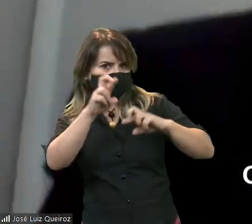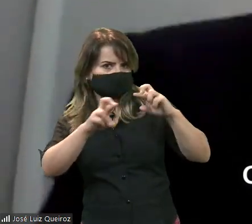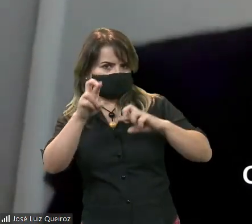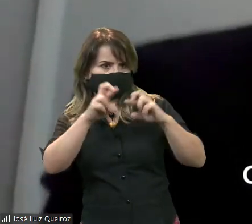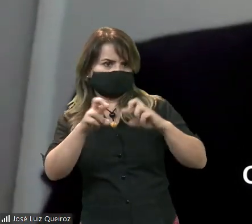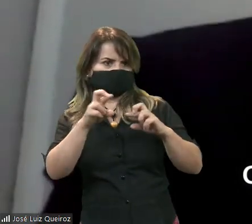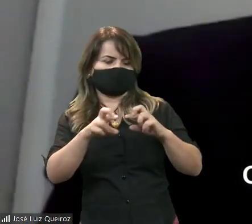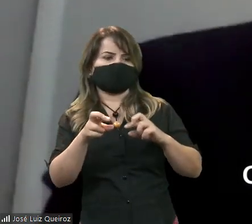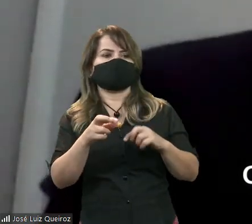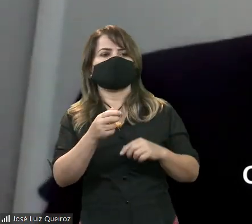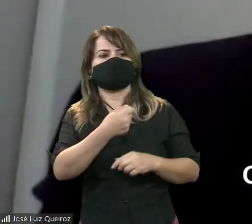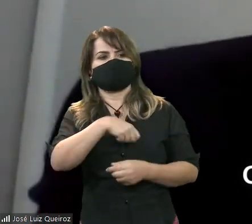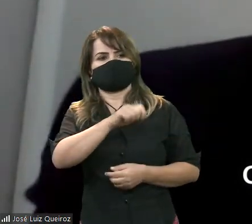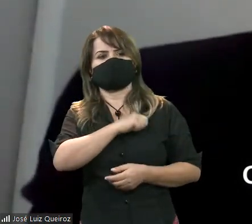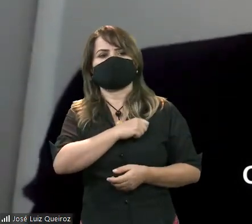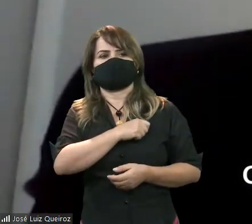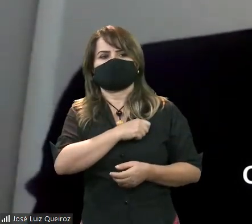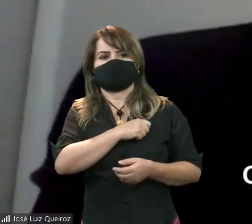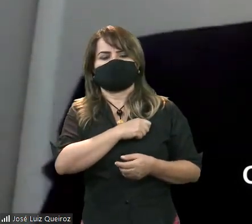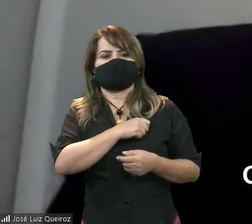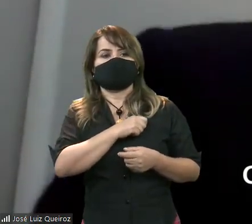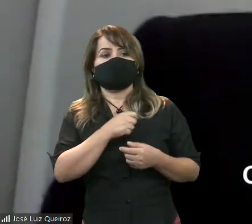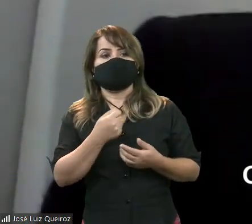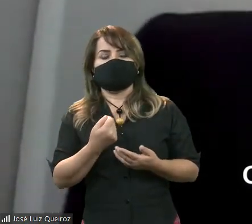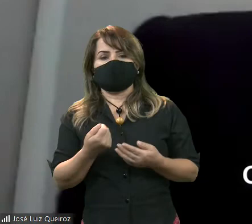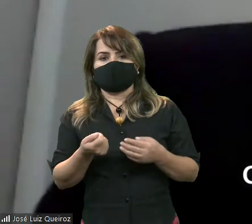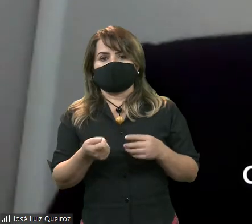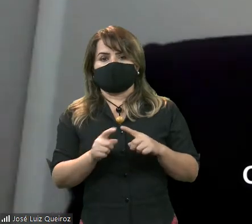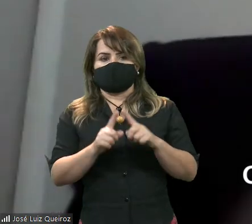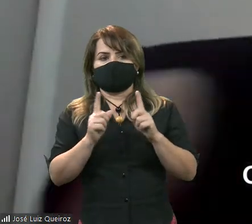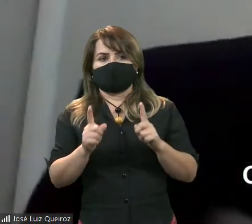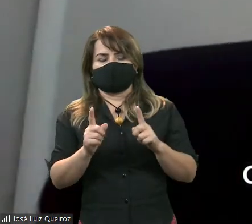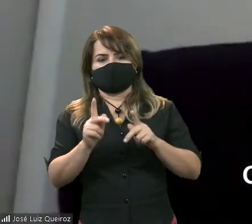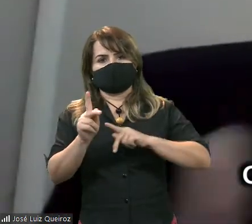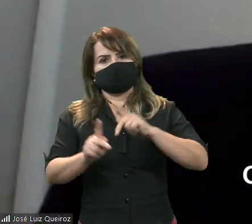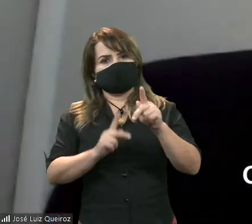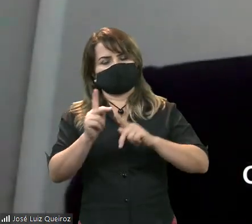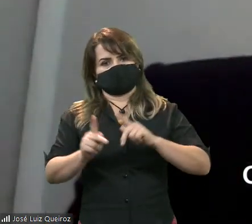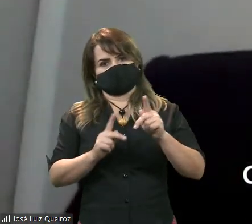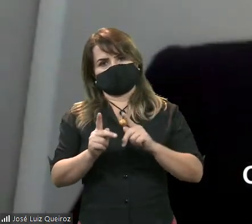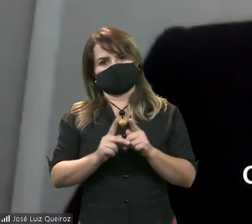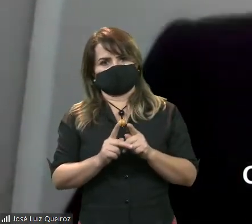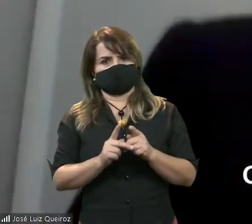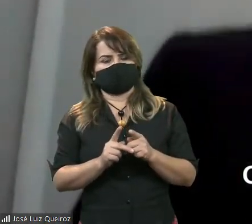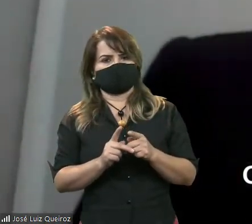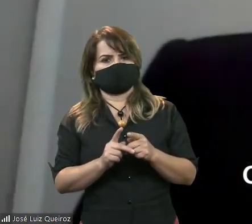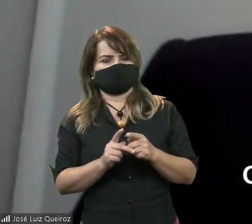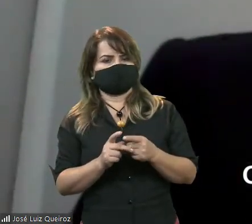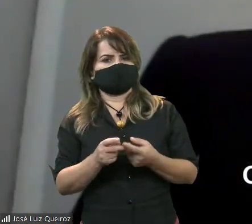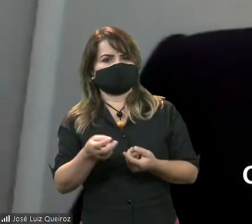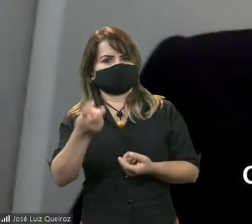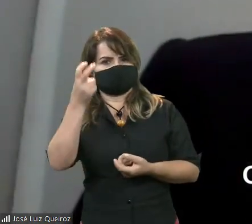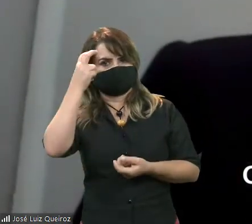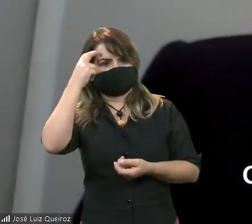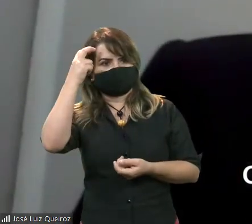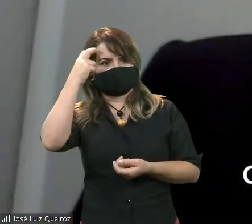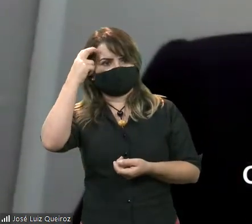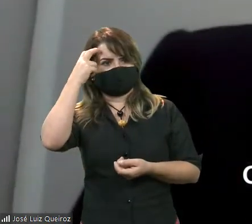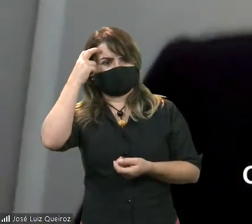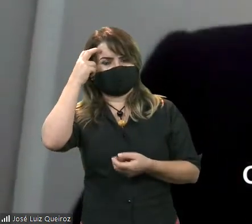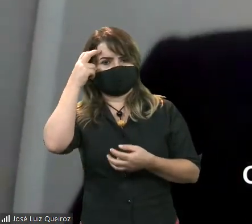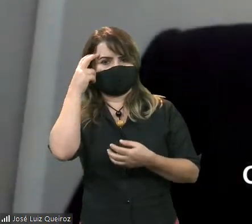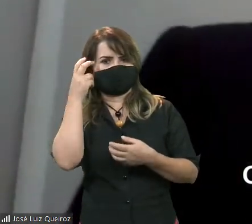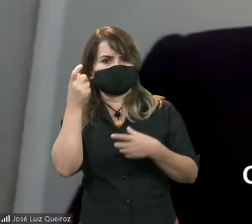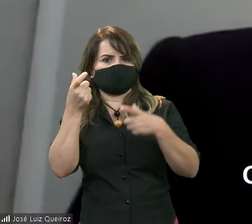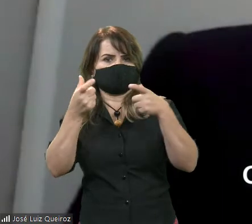todo respeito, para governar junto, mas quem sabe a máquina, quem detém a sabedoria da